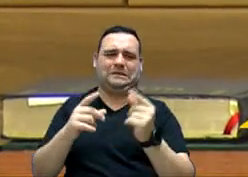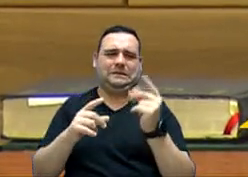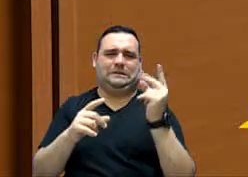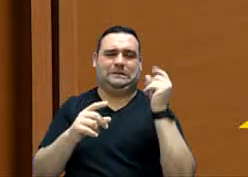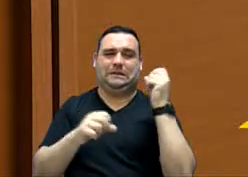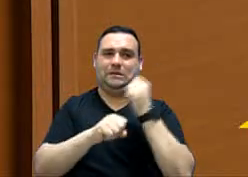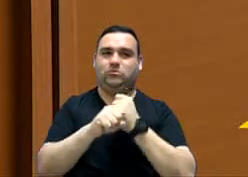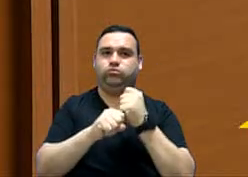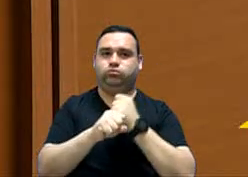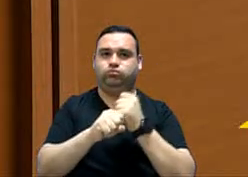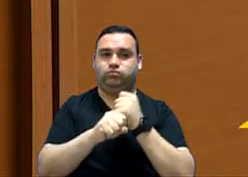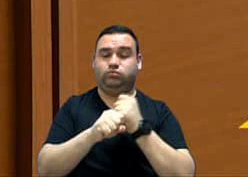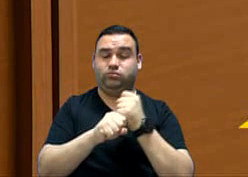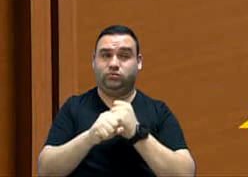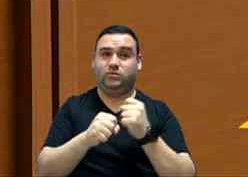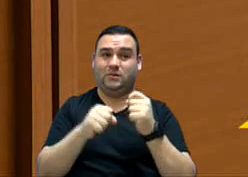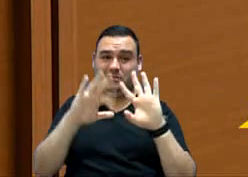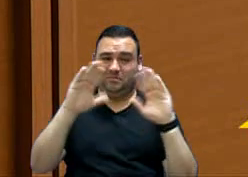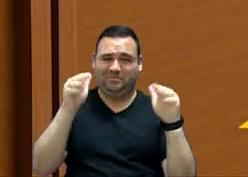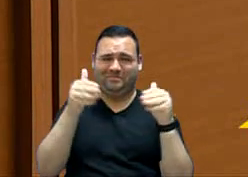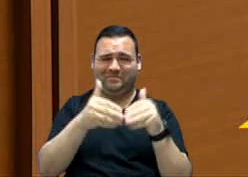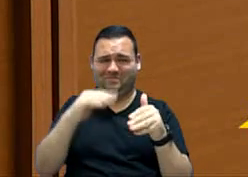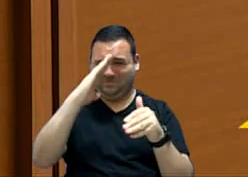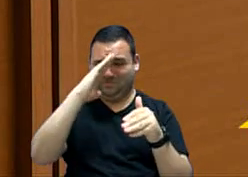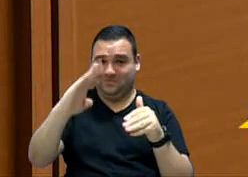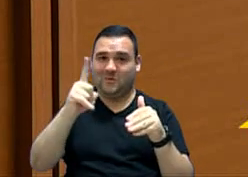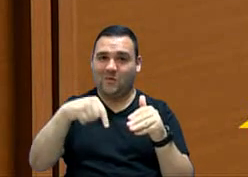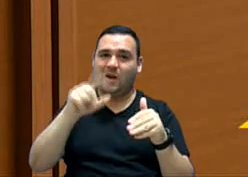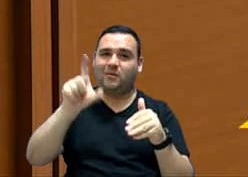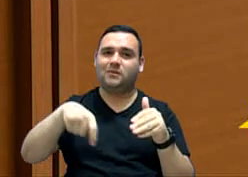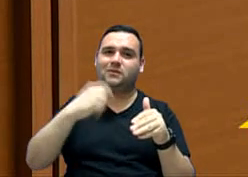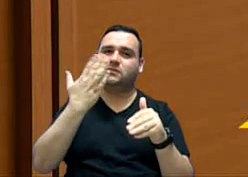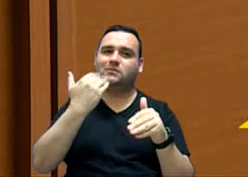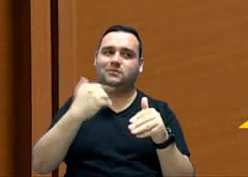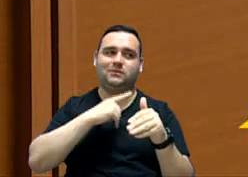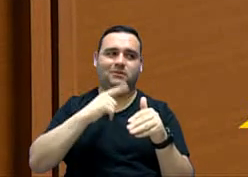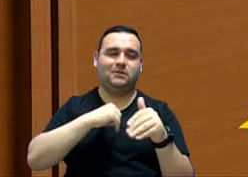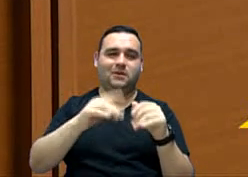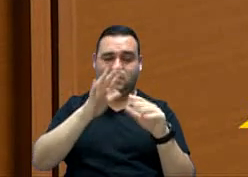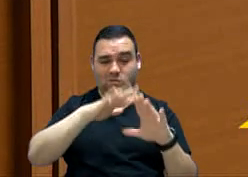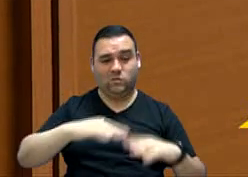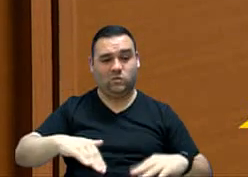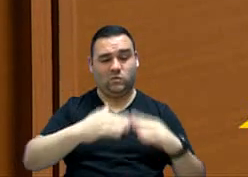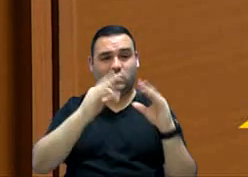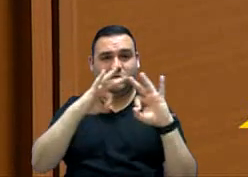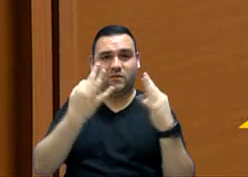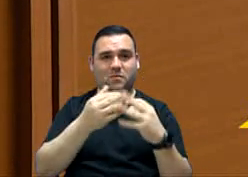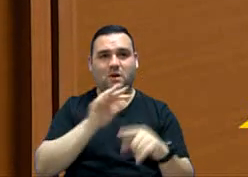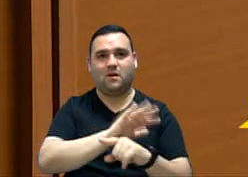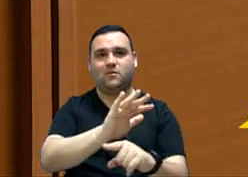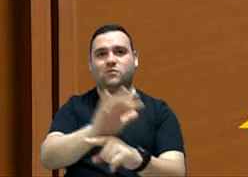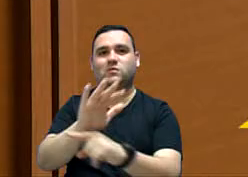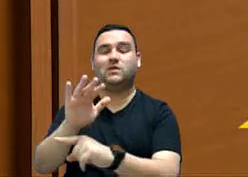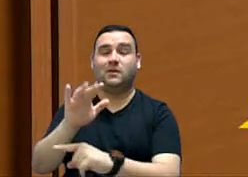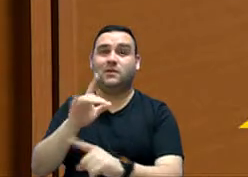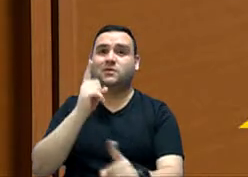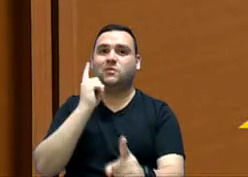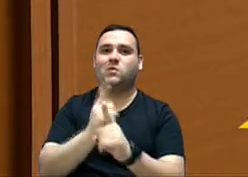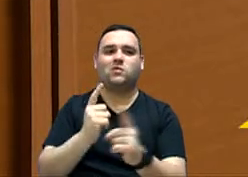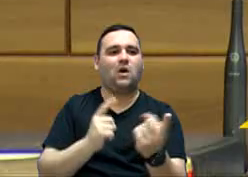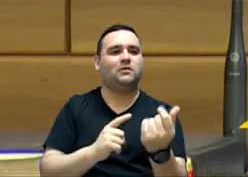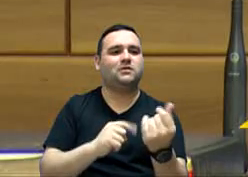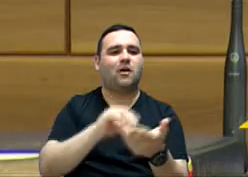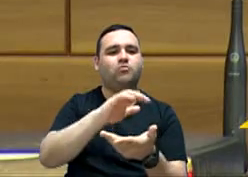bastante tempo, voltado exatamente para isso, para atender essas famílias. Ele achou